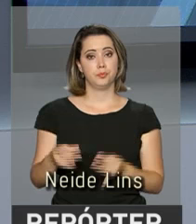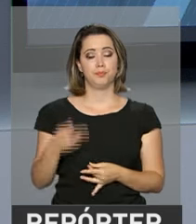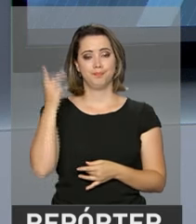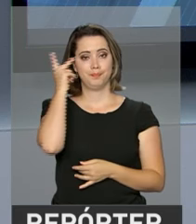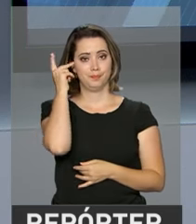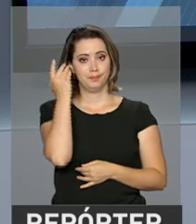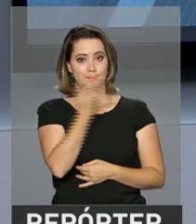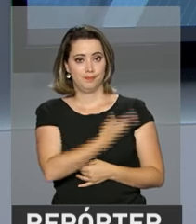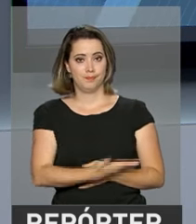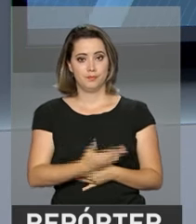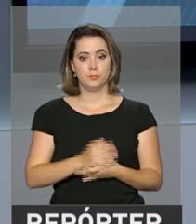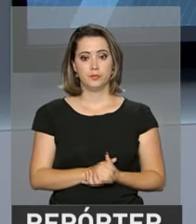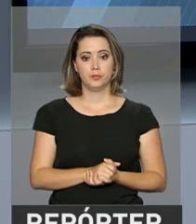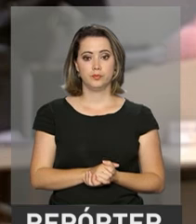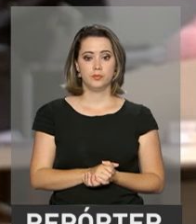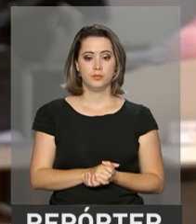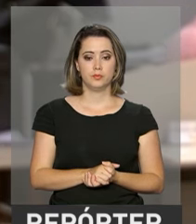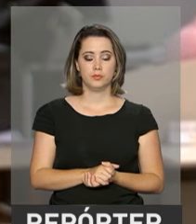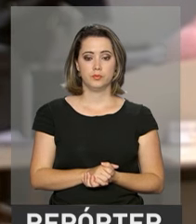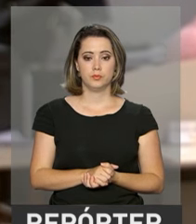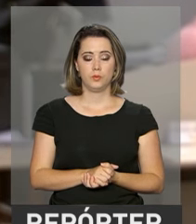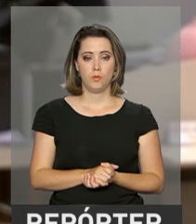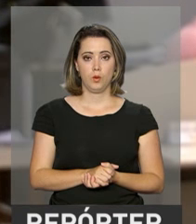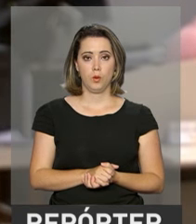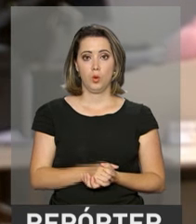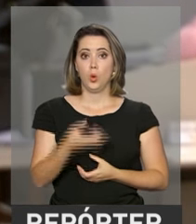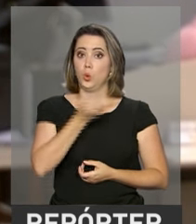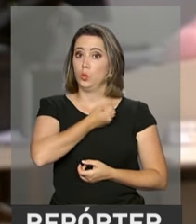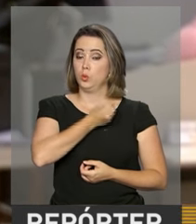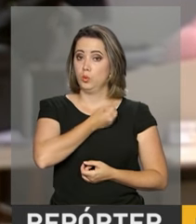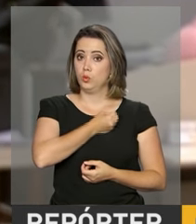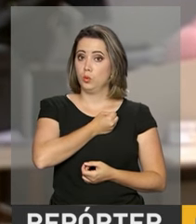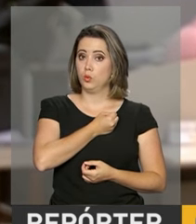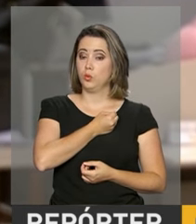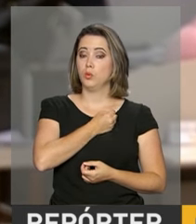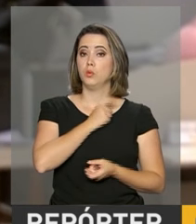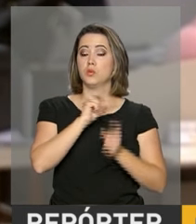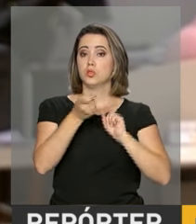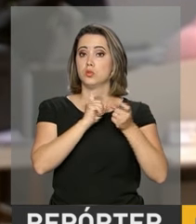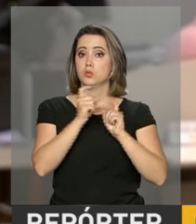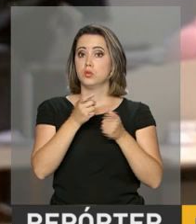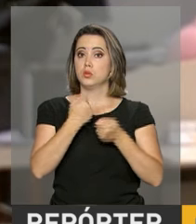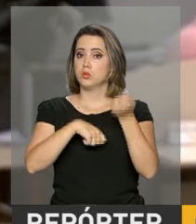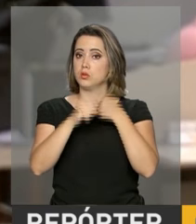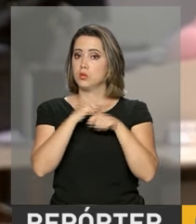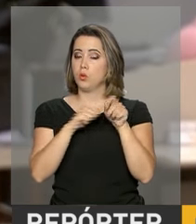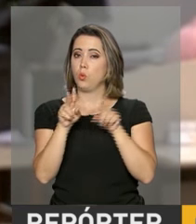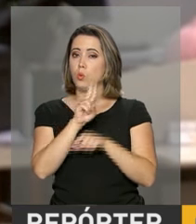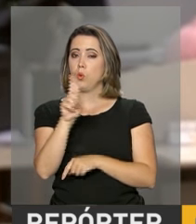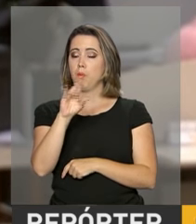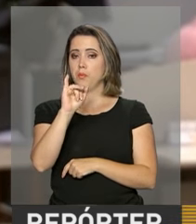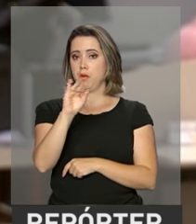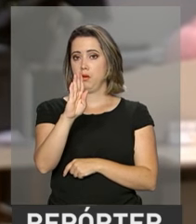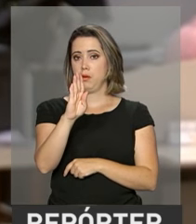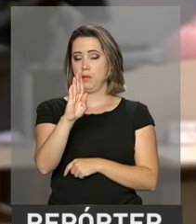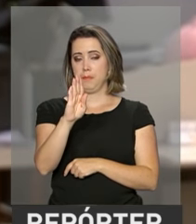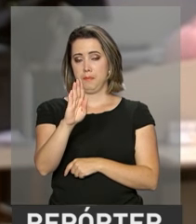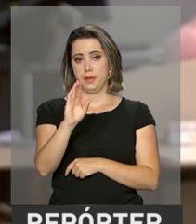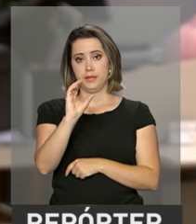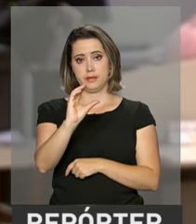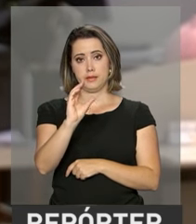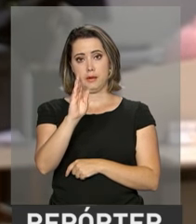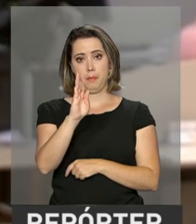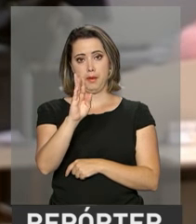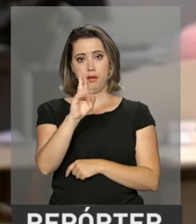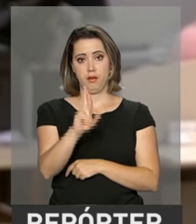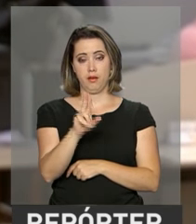Paulo. O Índice de Atividade Econômica do Banco Central, conhecido como IBCBR, é uma prévia do Produto Interno